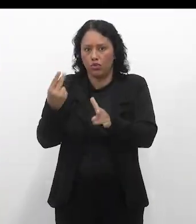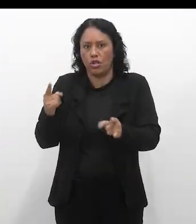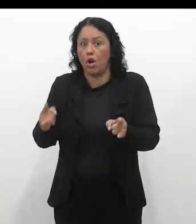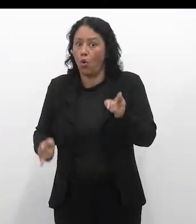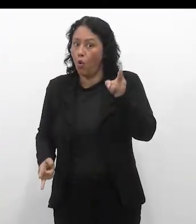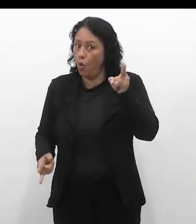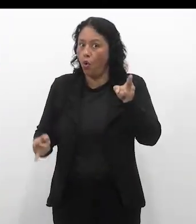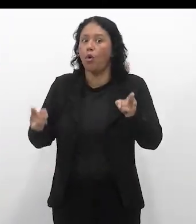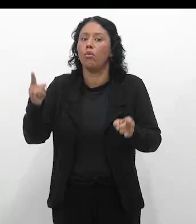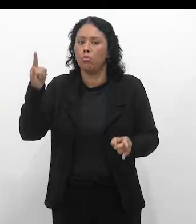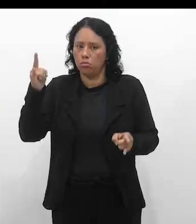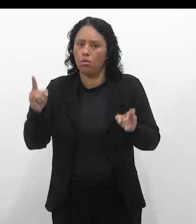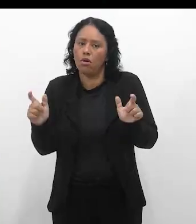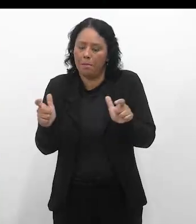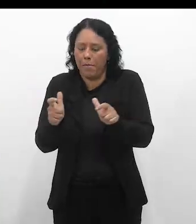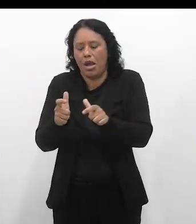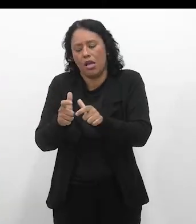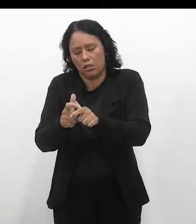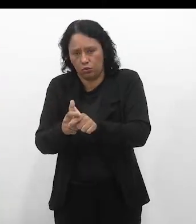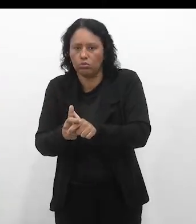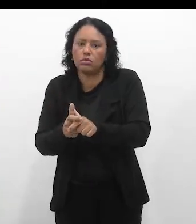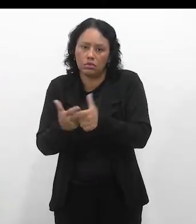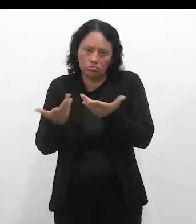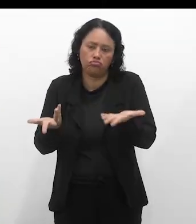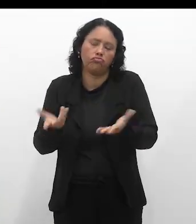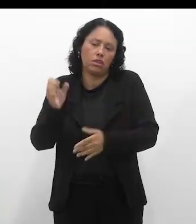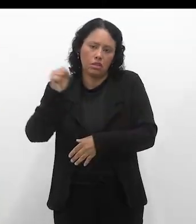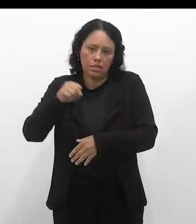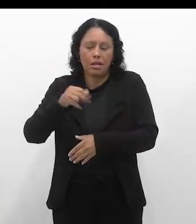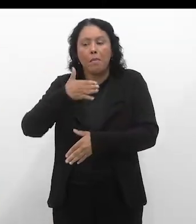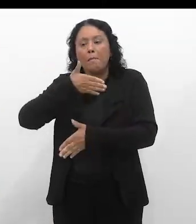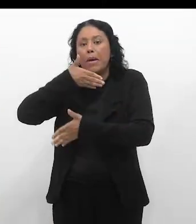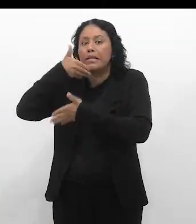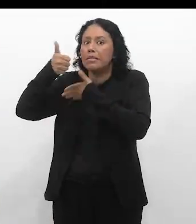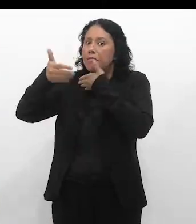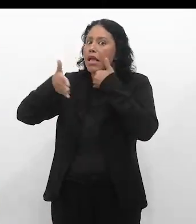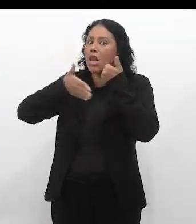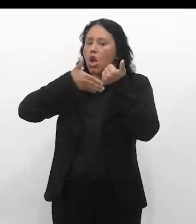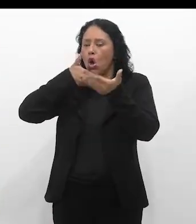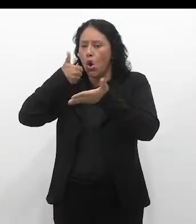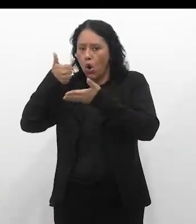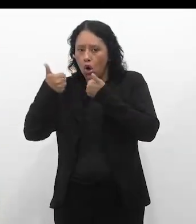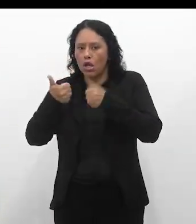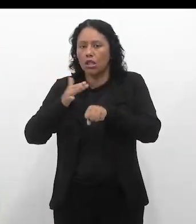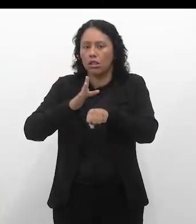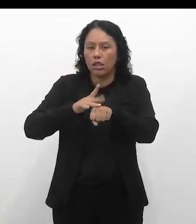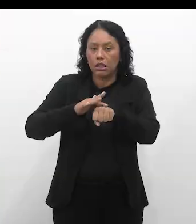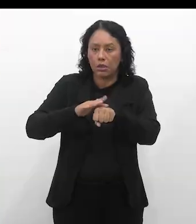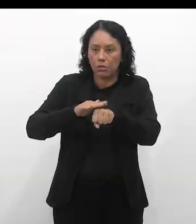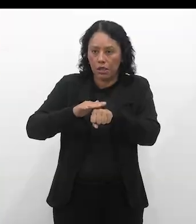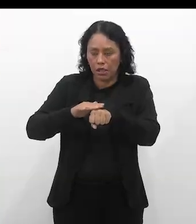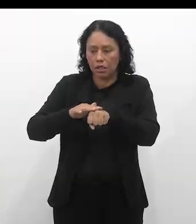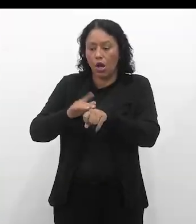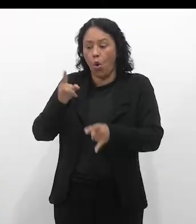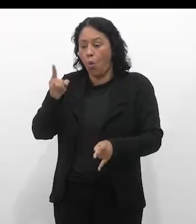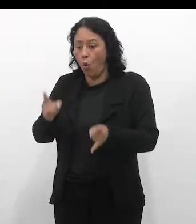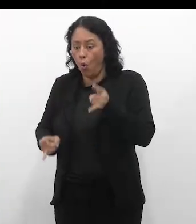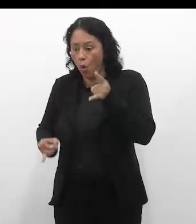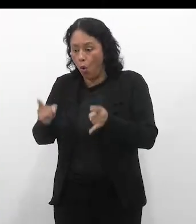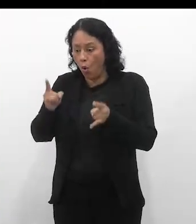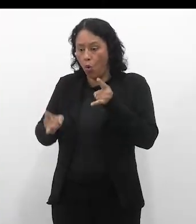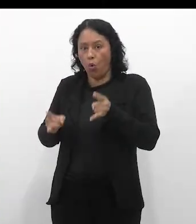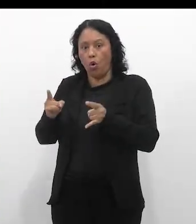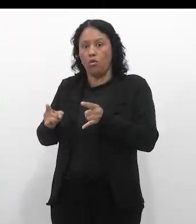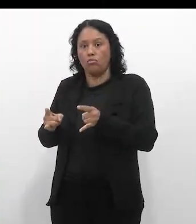selecionadas porque a tecnologia, a cirurgia minimamente invasiva com o robô, ela é melhor para determinados tipos de doença. A gente bota